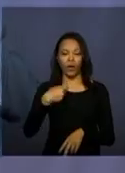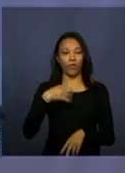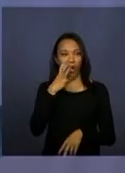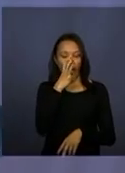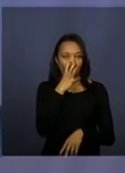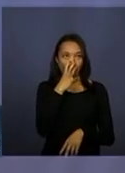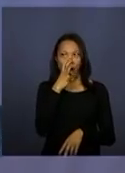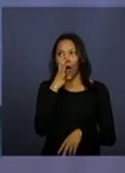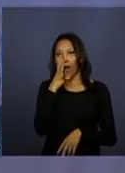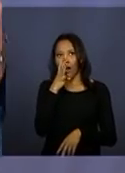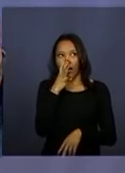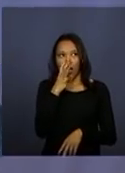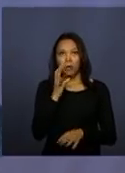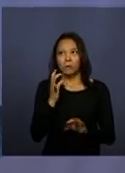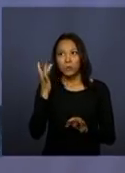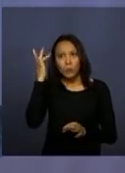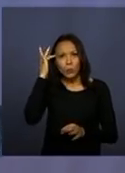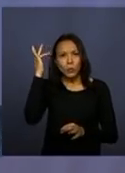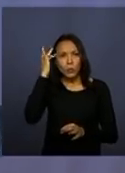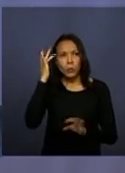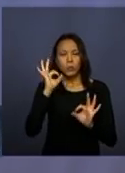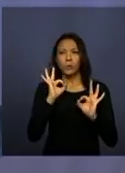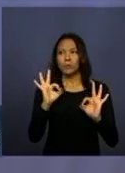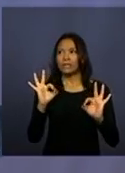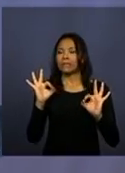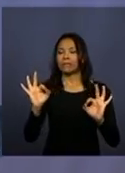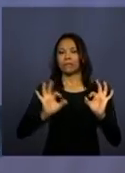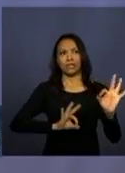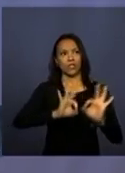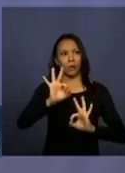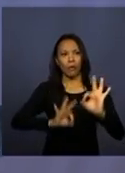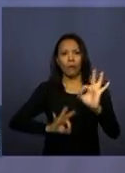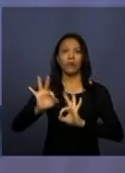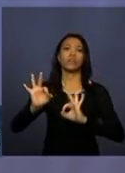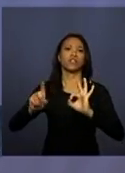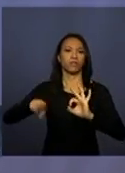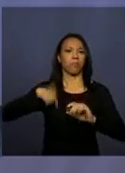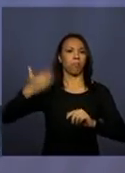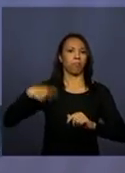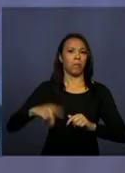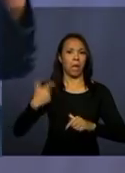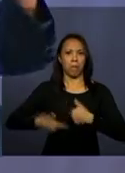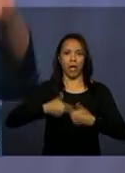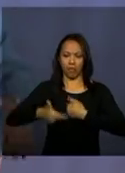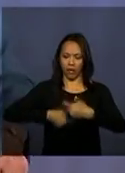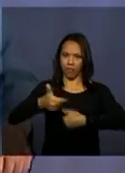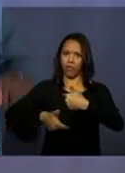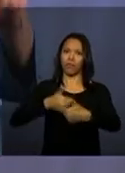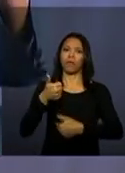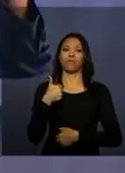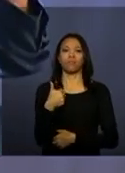impressionada com o padrão de organização que vocês conquistaram.